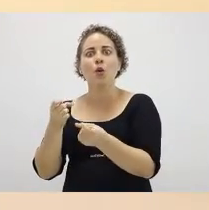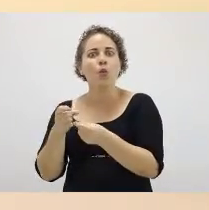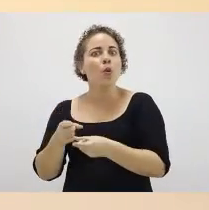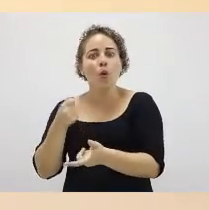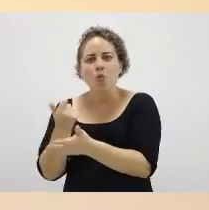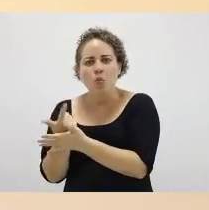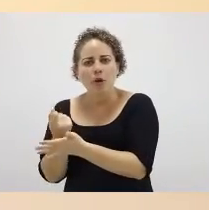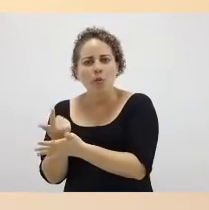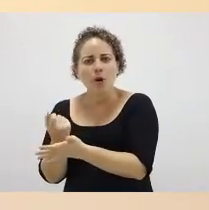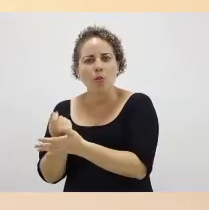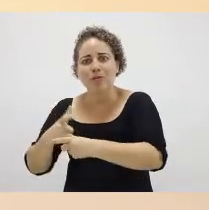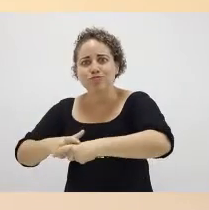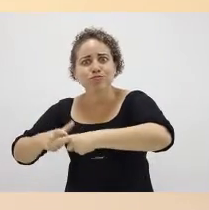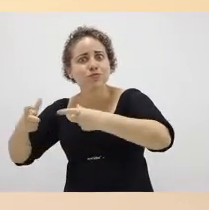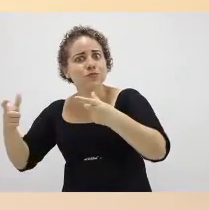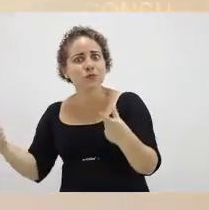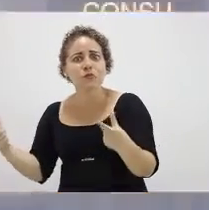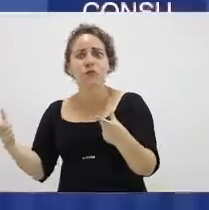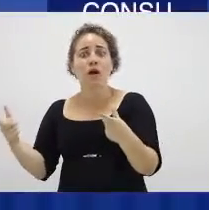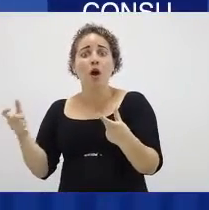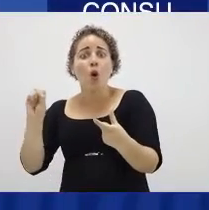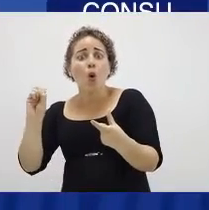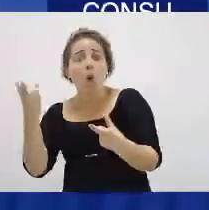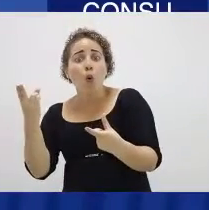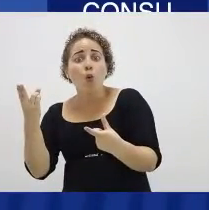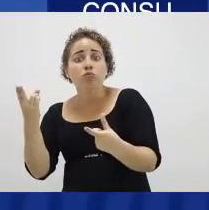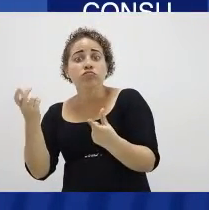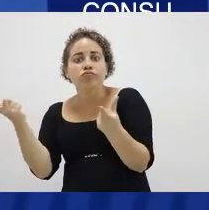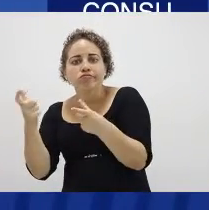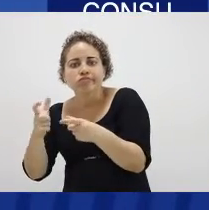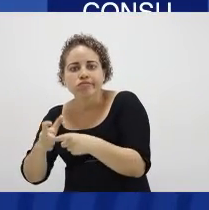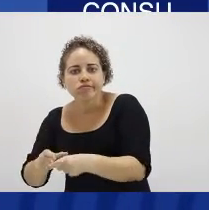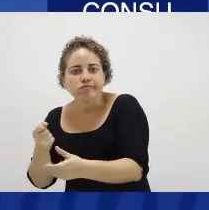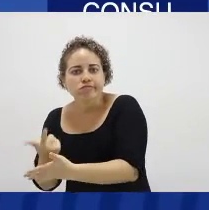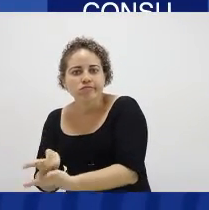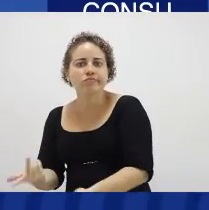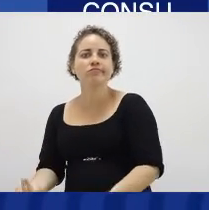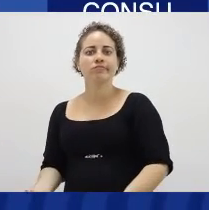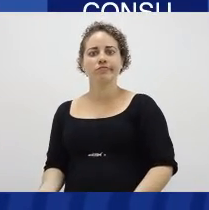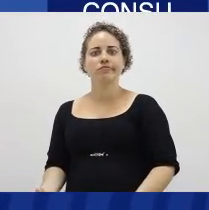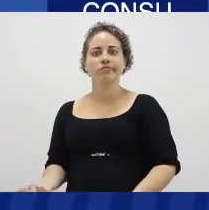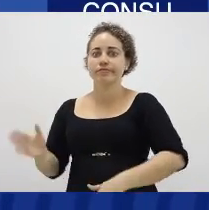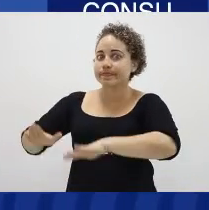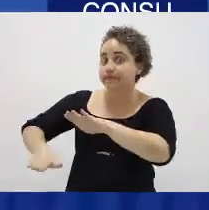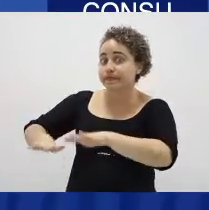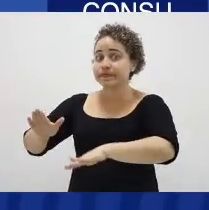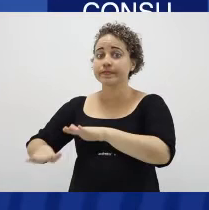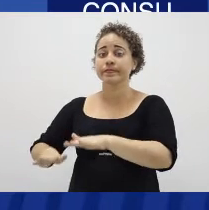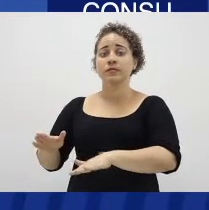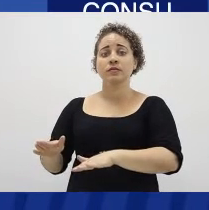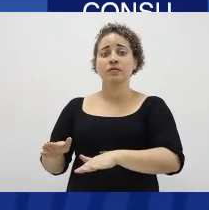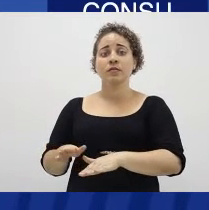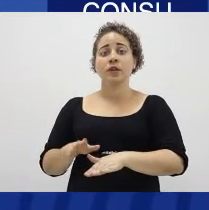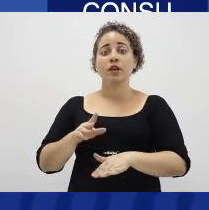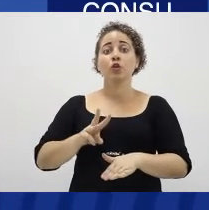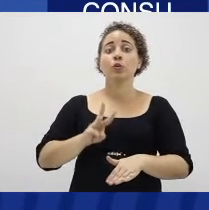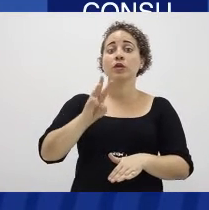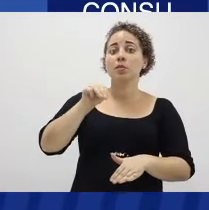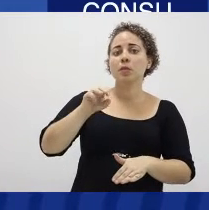preciso, ou então comprar muito menos. Então, uma das grandes vantagens do WMS é permitir